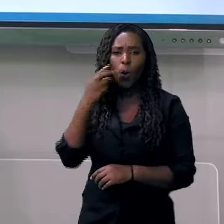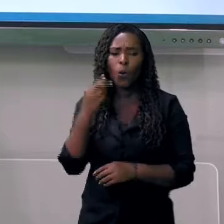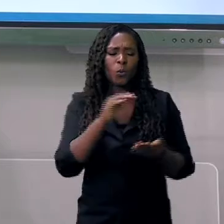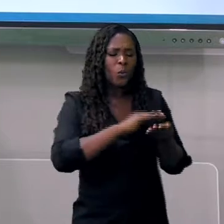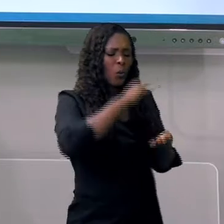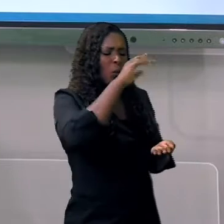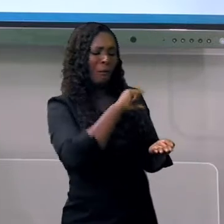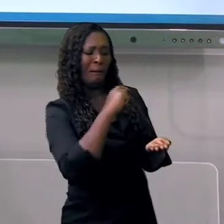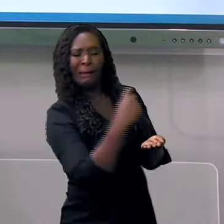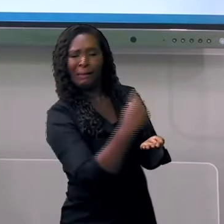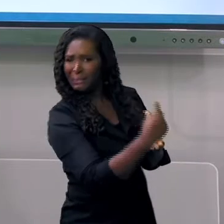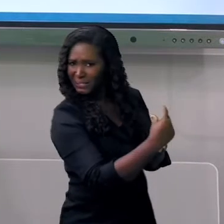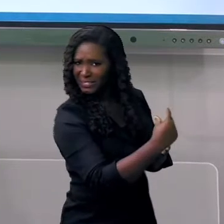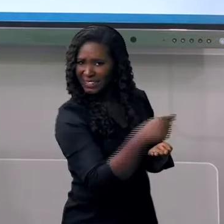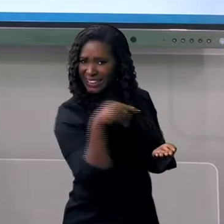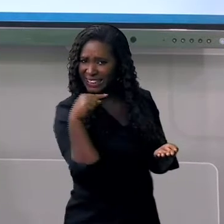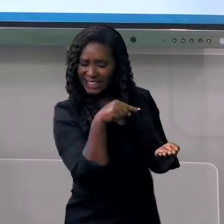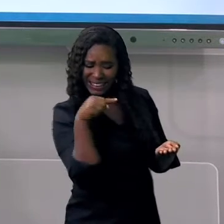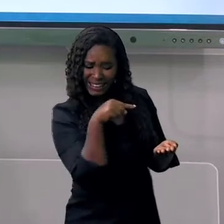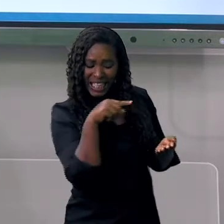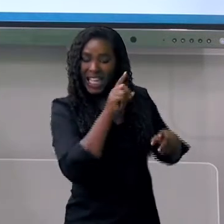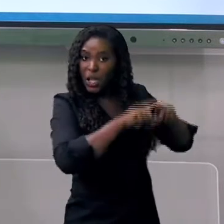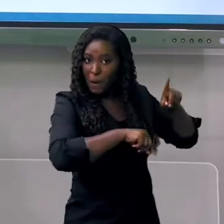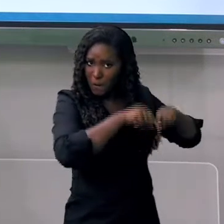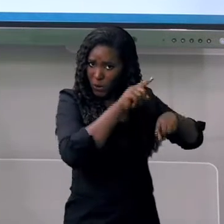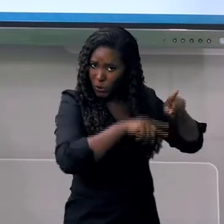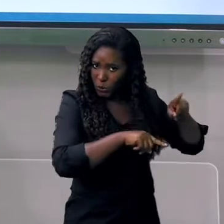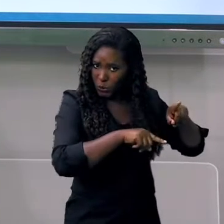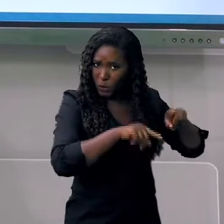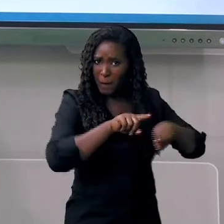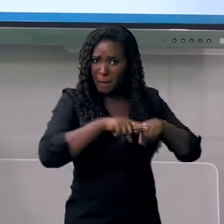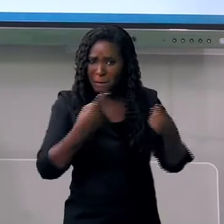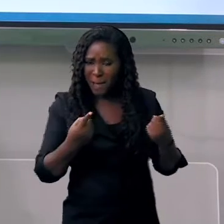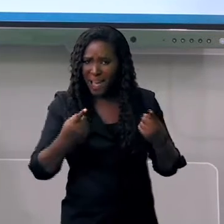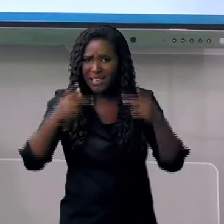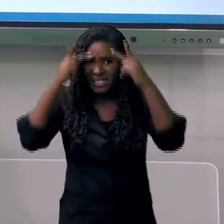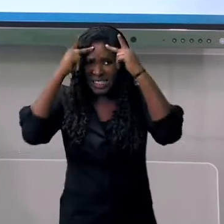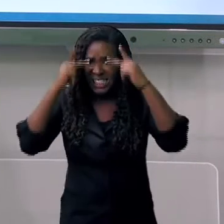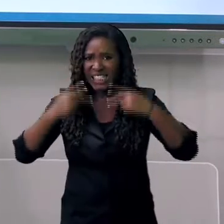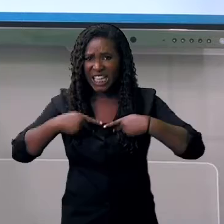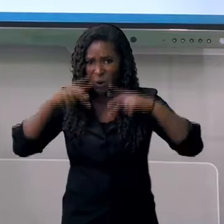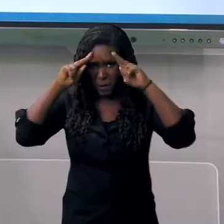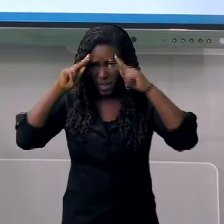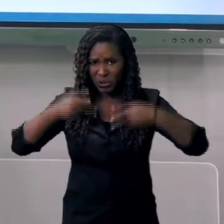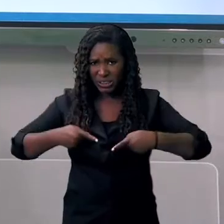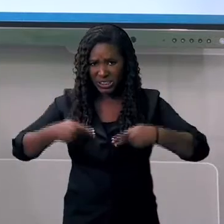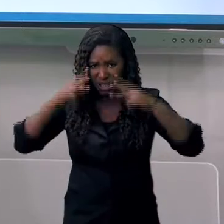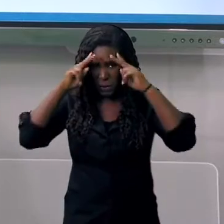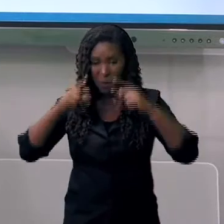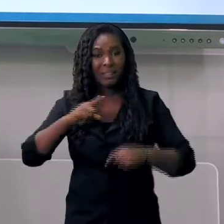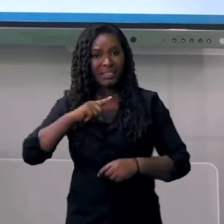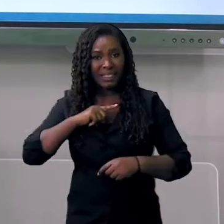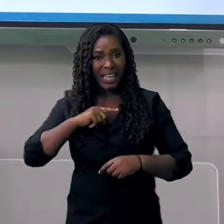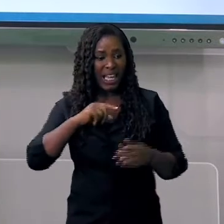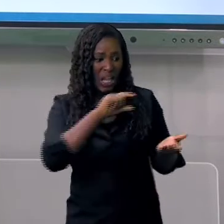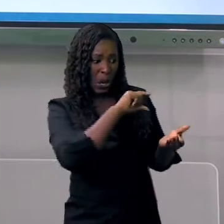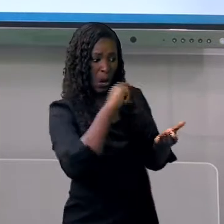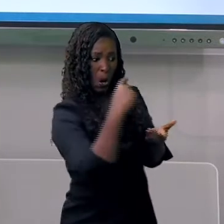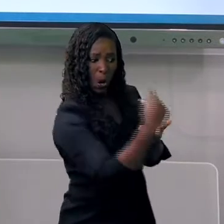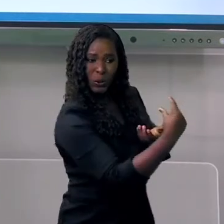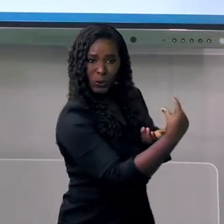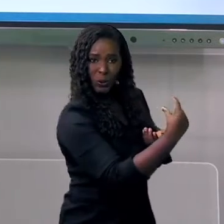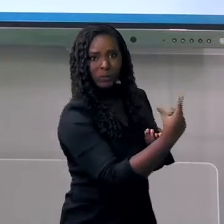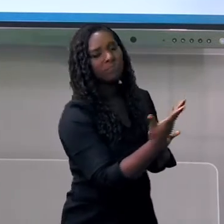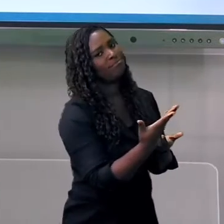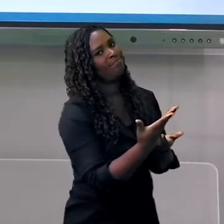quem tem rótulo é produto e não pessoa. Deveria ser assim, mas infelizmente não é o que vemos e não é